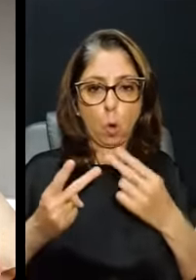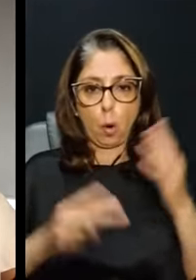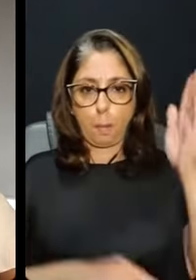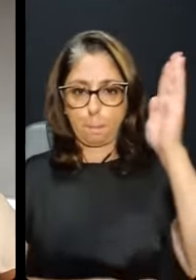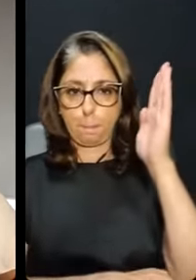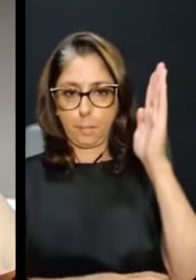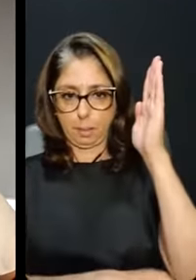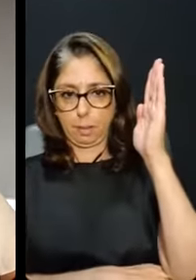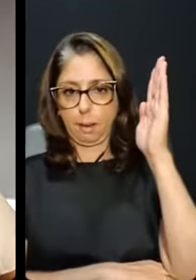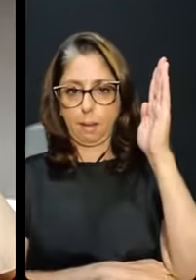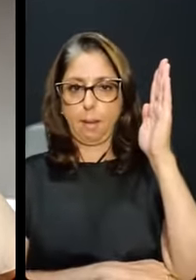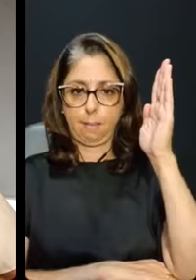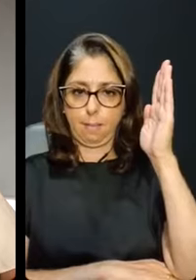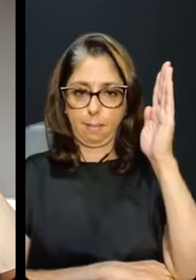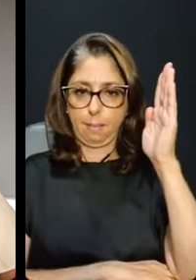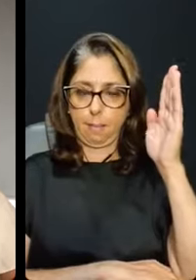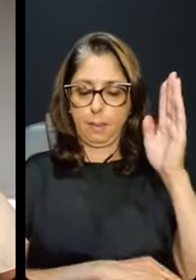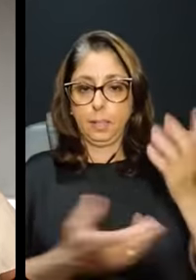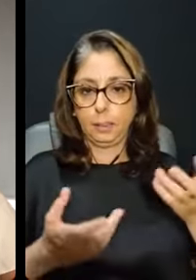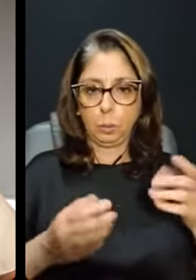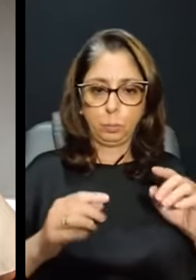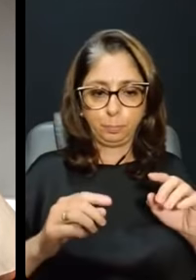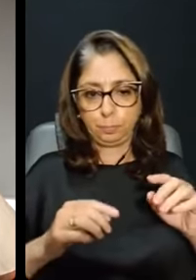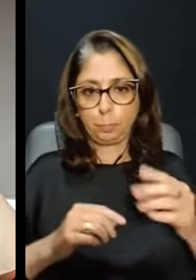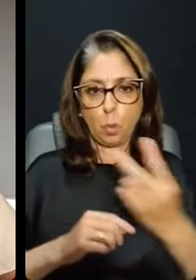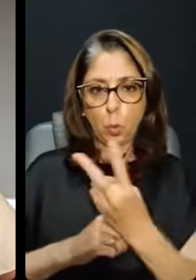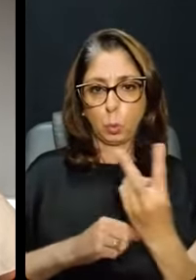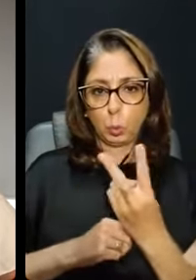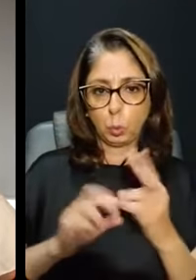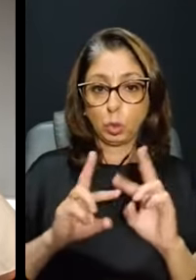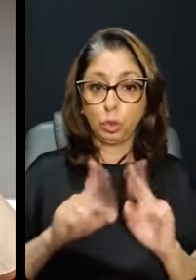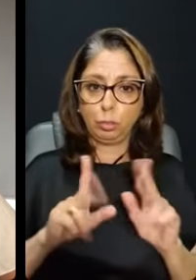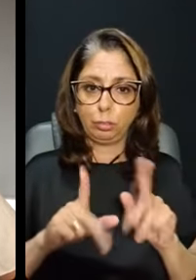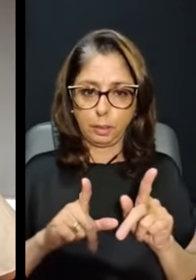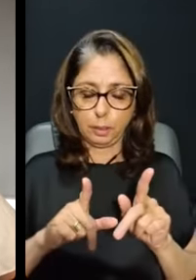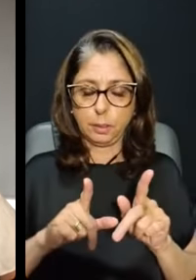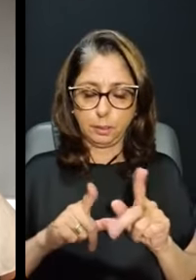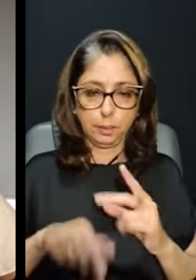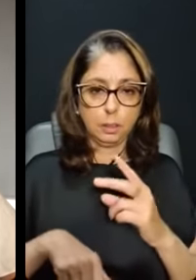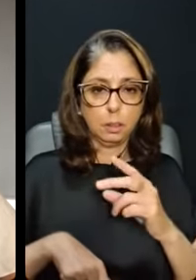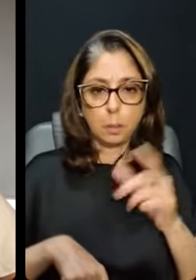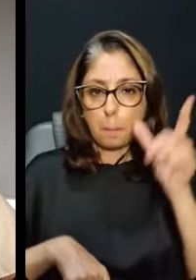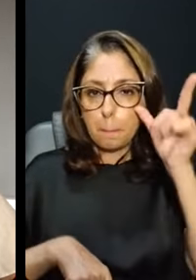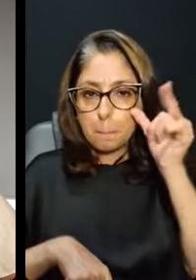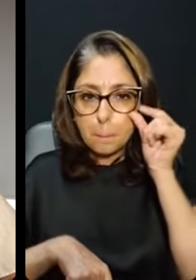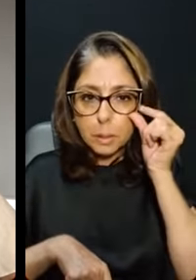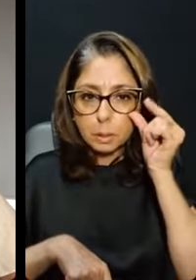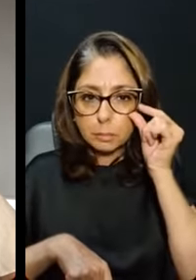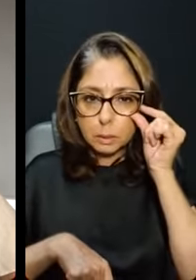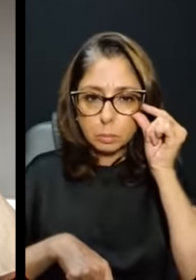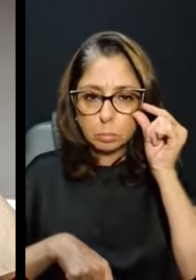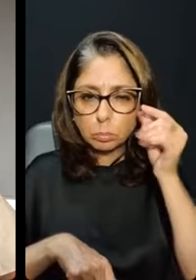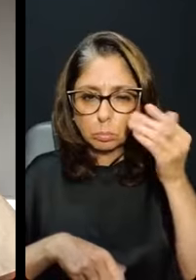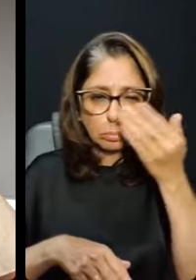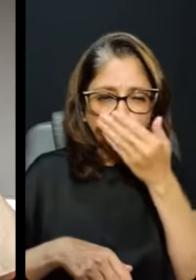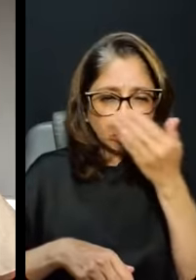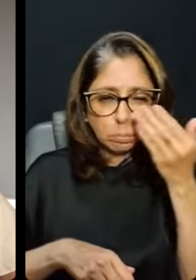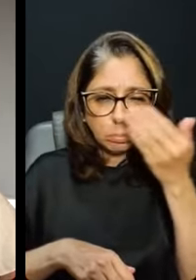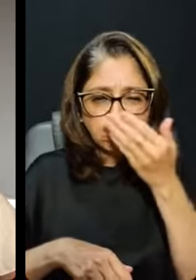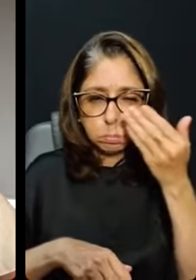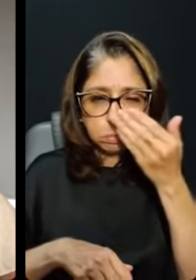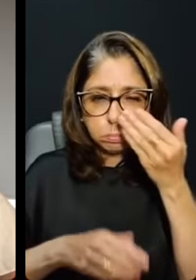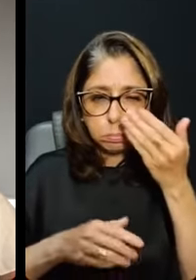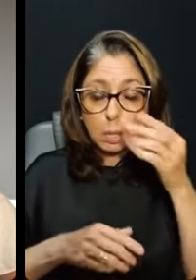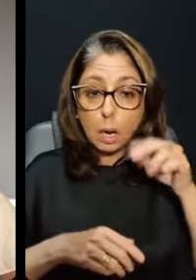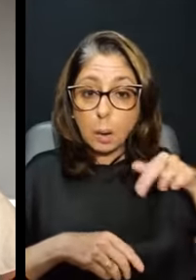tenham alto contraste, então tenham cores contrastantes para poder gerar ali uma percepção e não causar